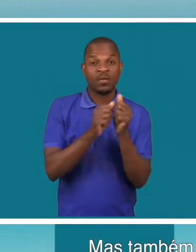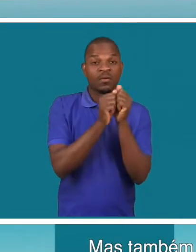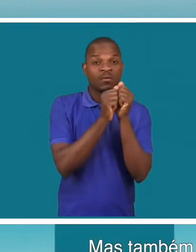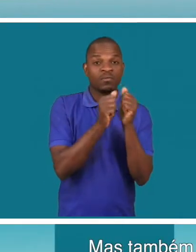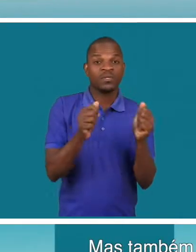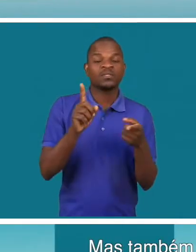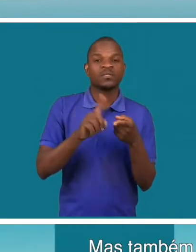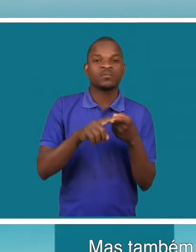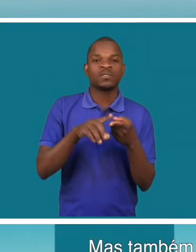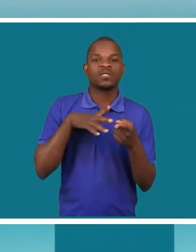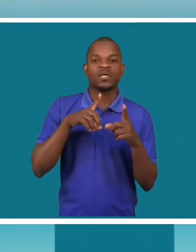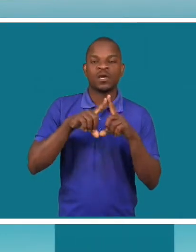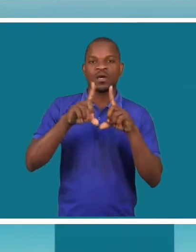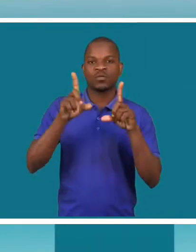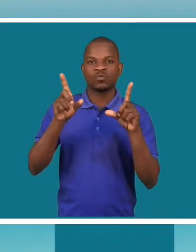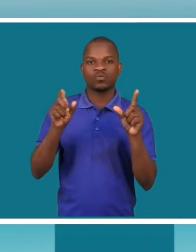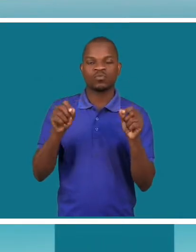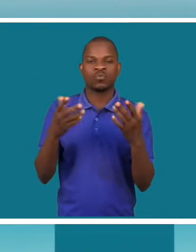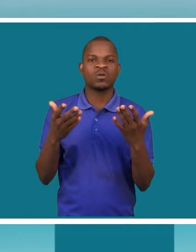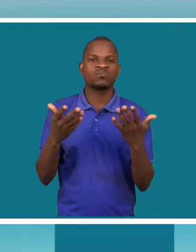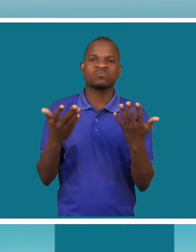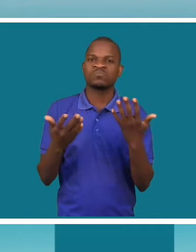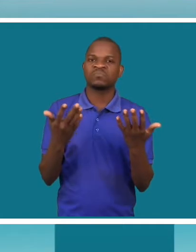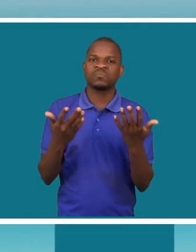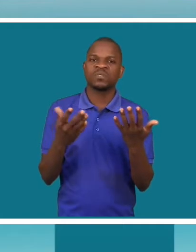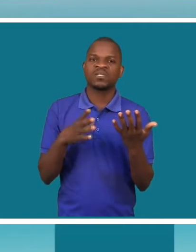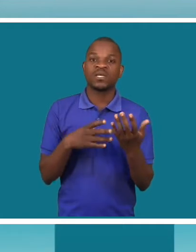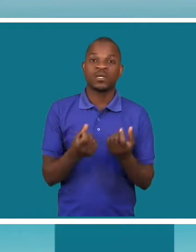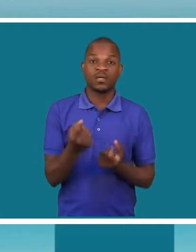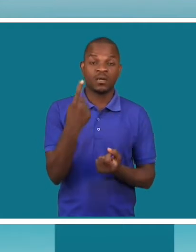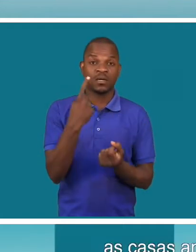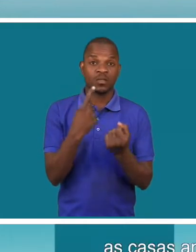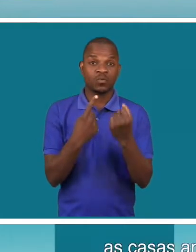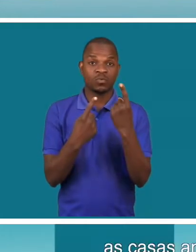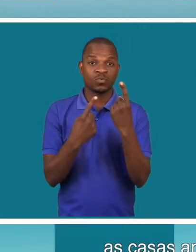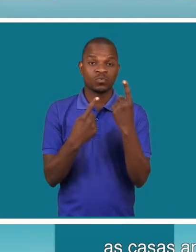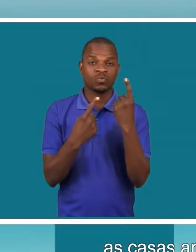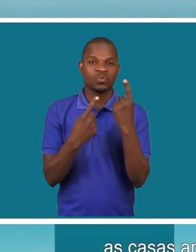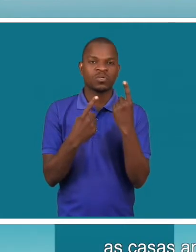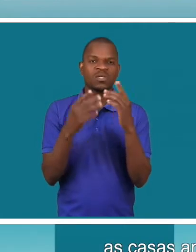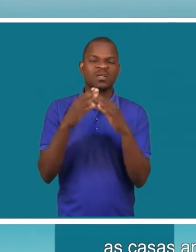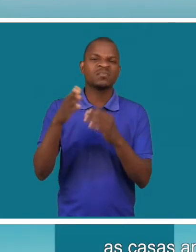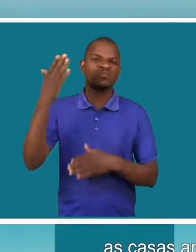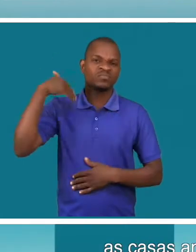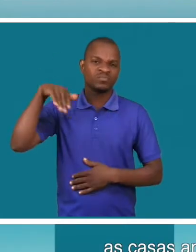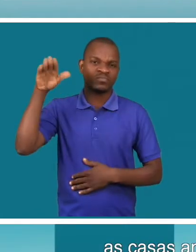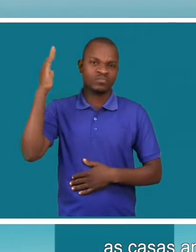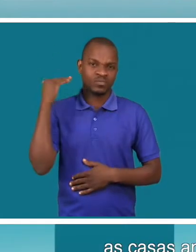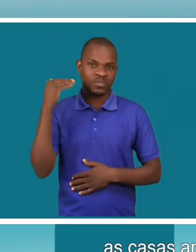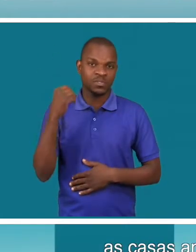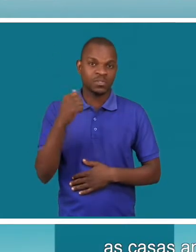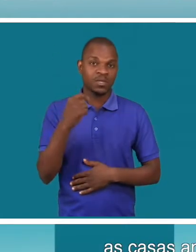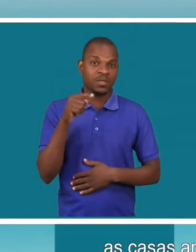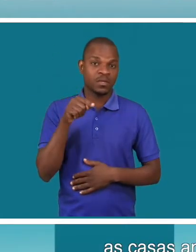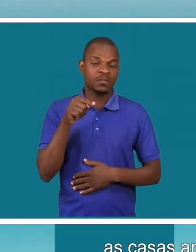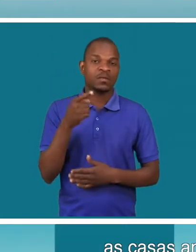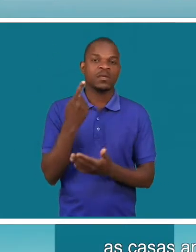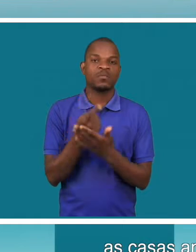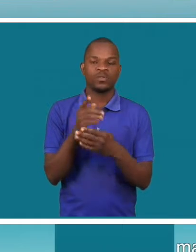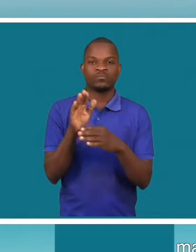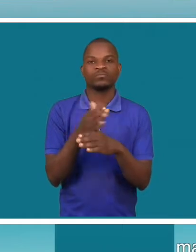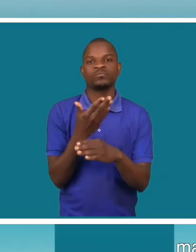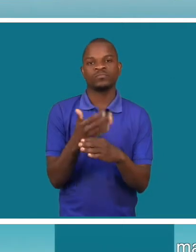componente de coração as obras que não estão sendo as casas as casas antigas que precisam de ter um terá